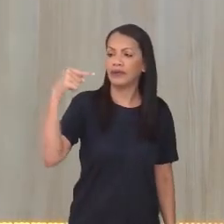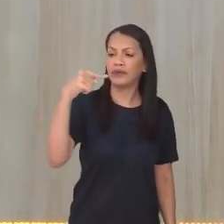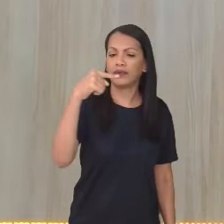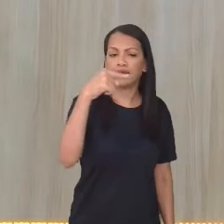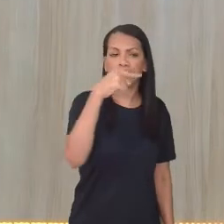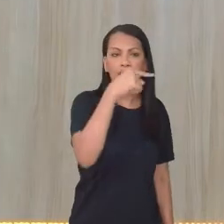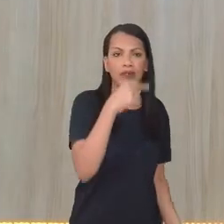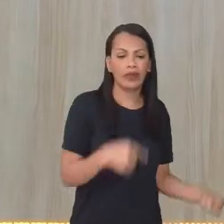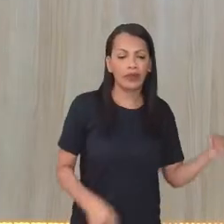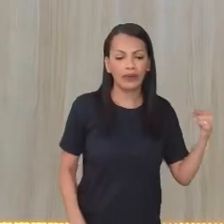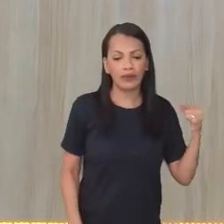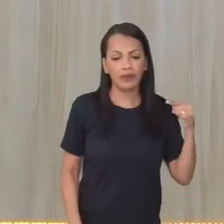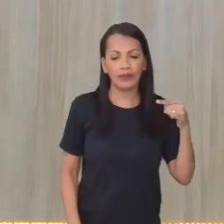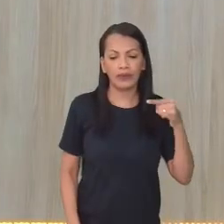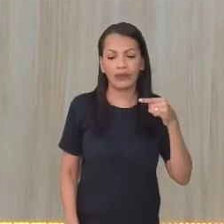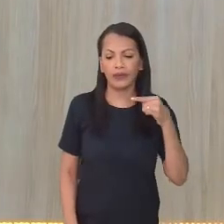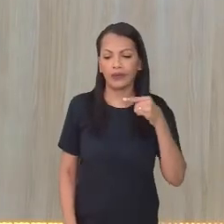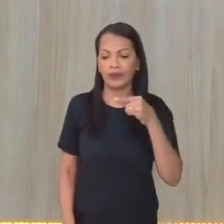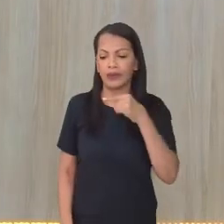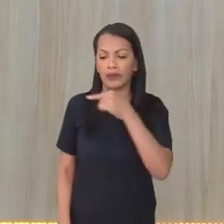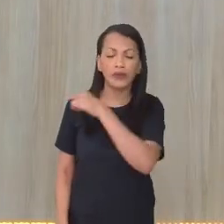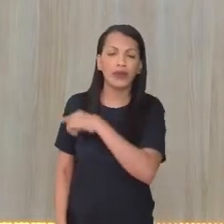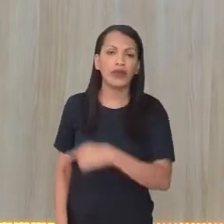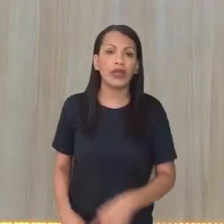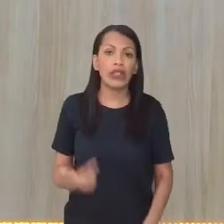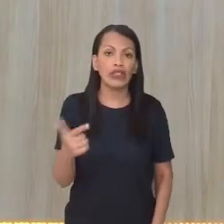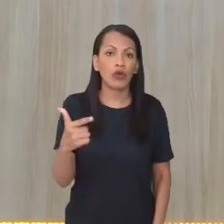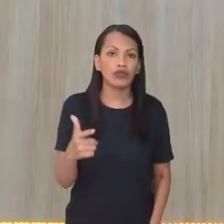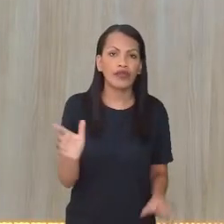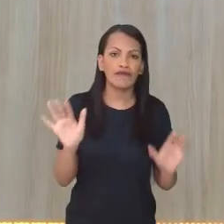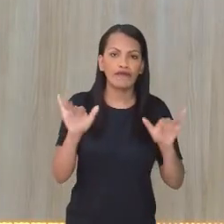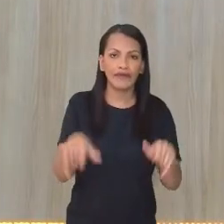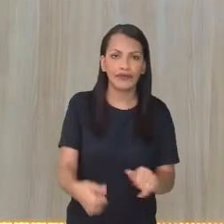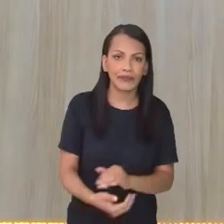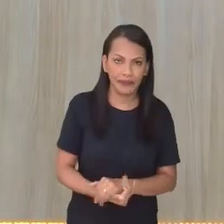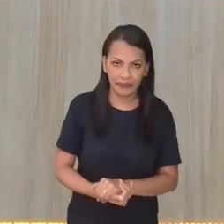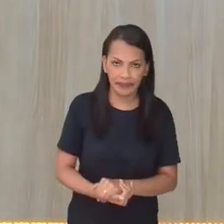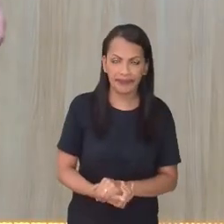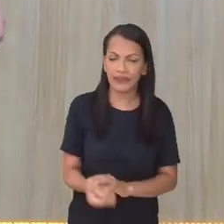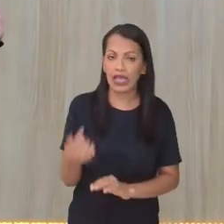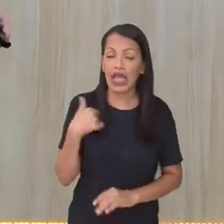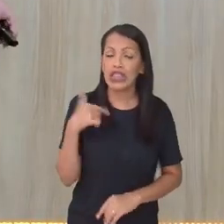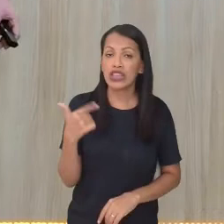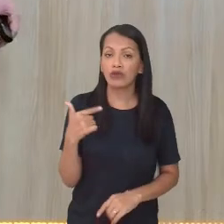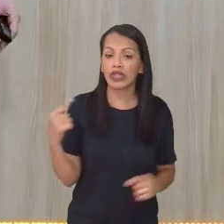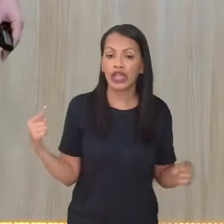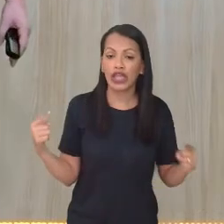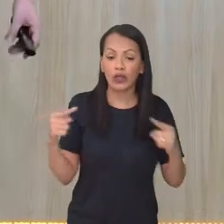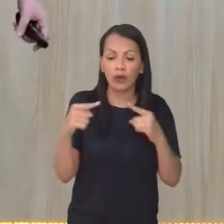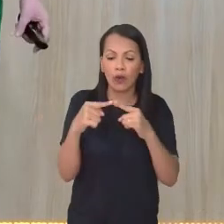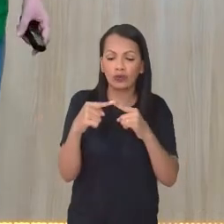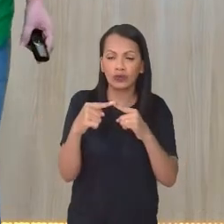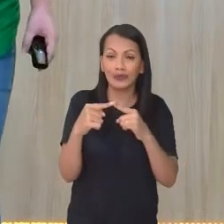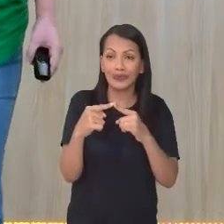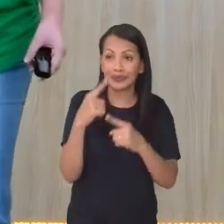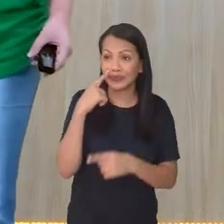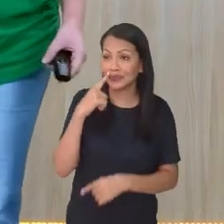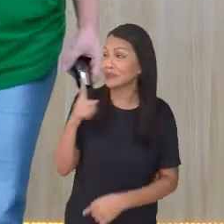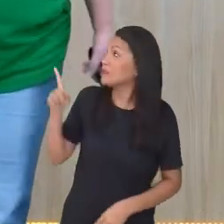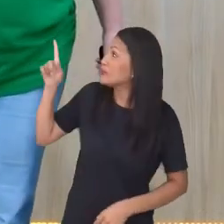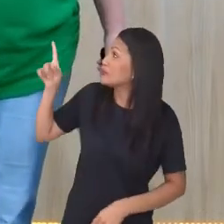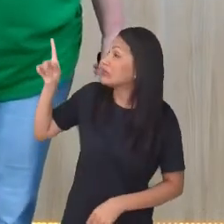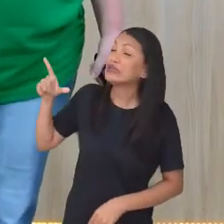aqui desse meu monitor. Elas não se encontram, não tem ponto em comum. Essas são as